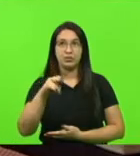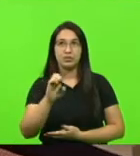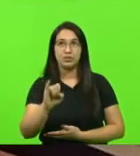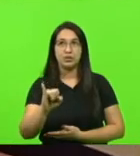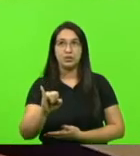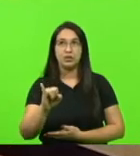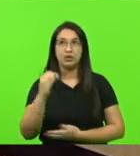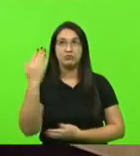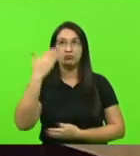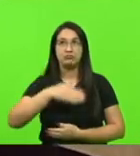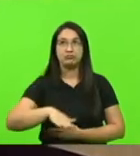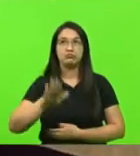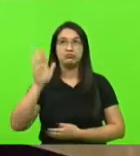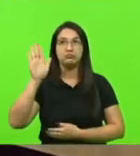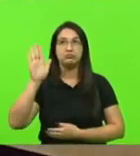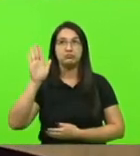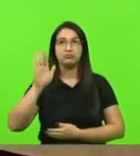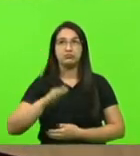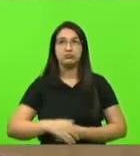deputado.